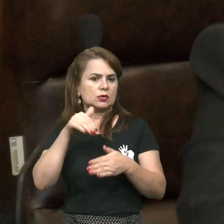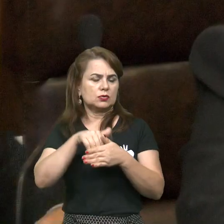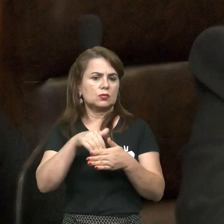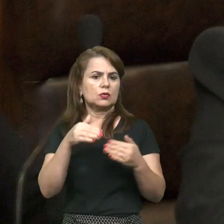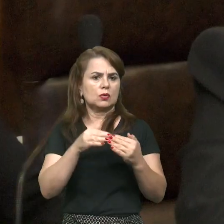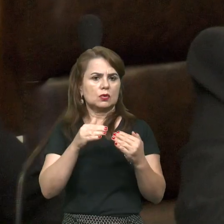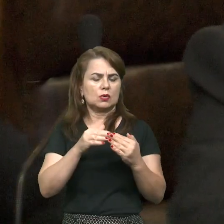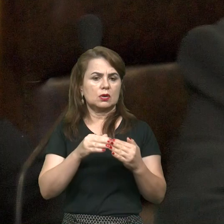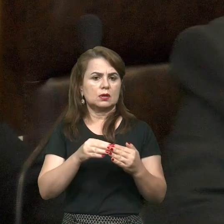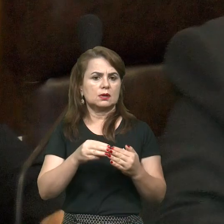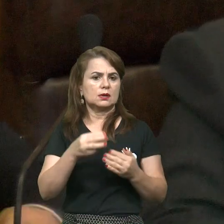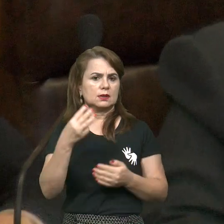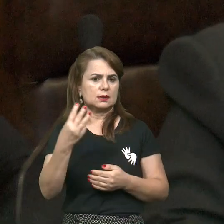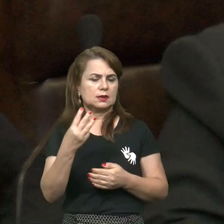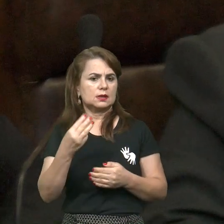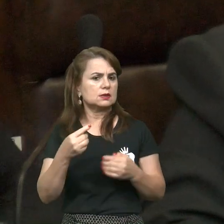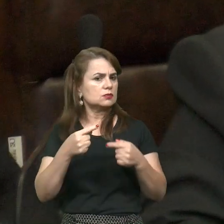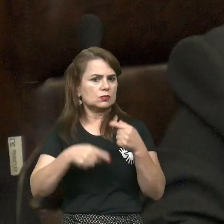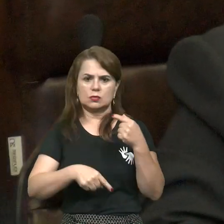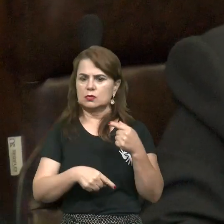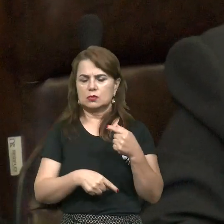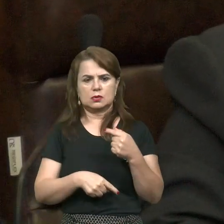arquivo.